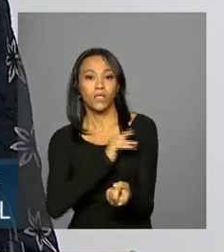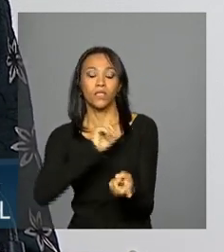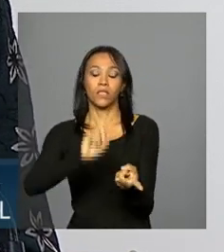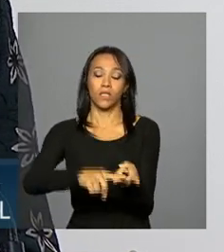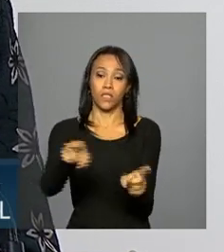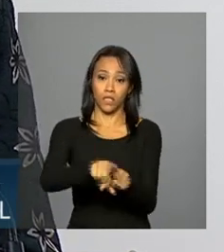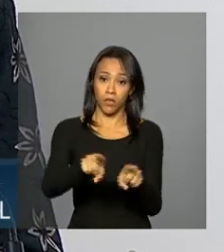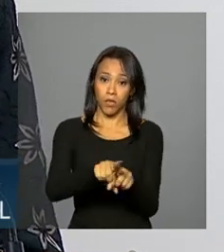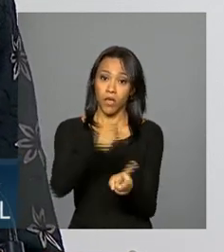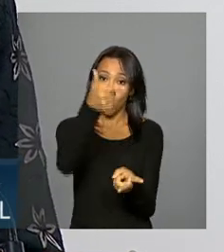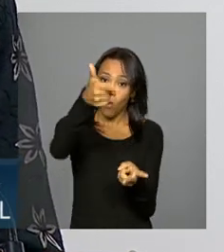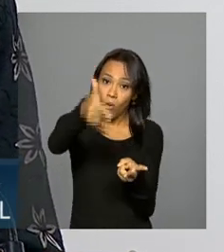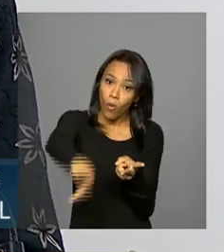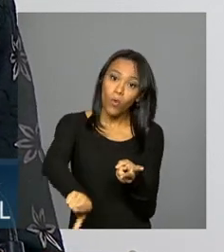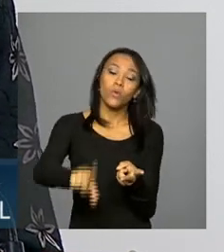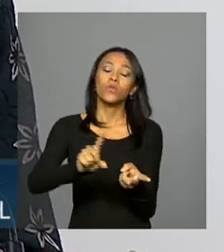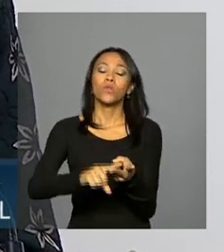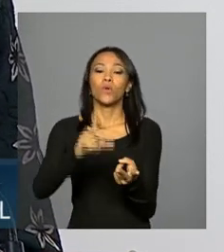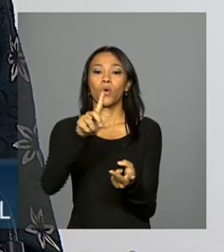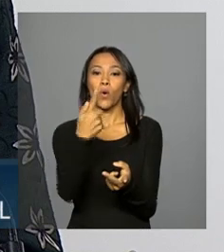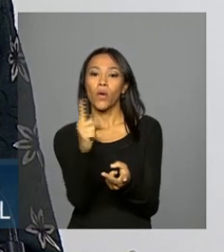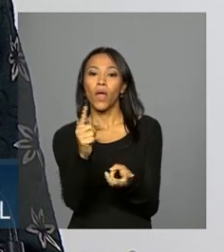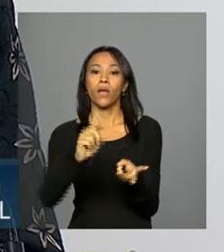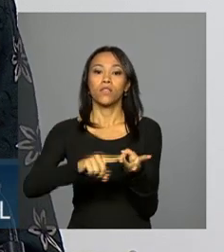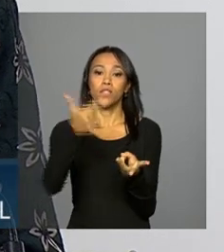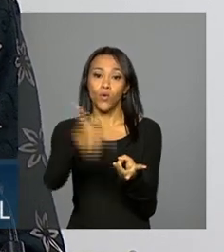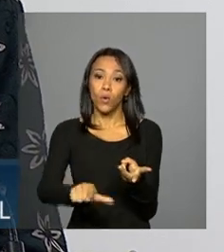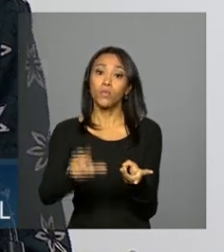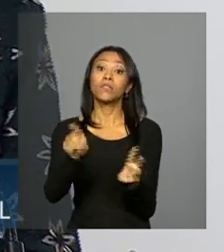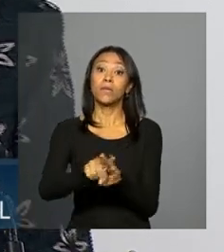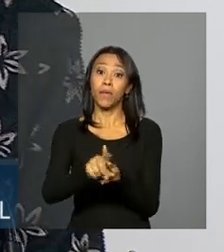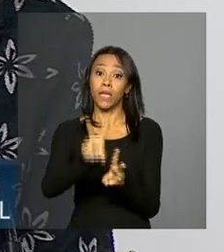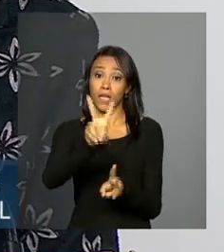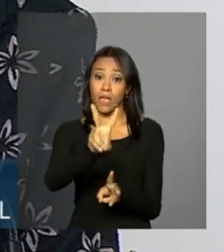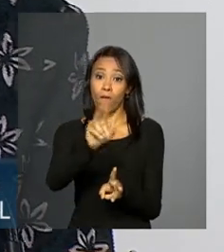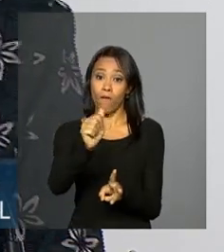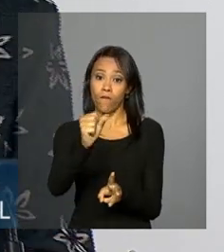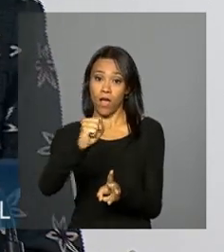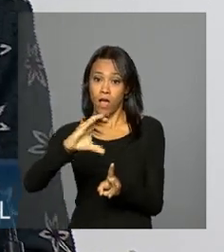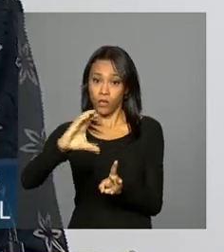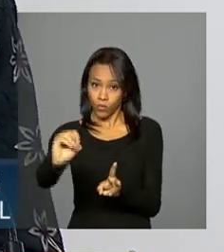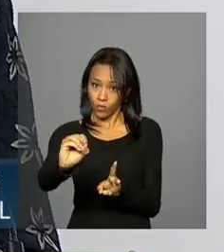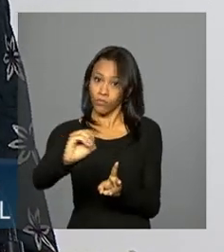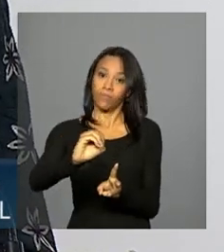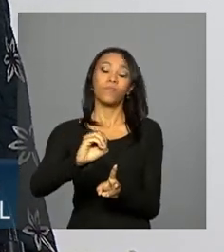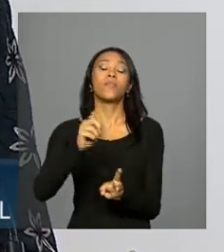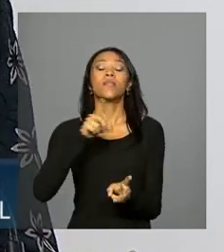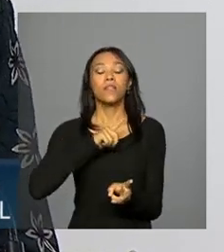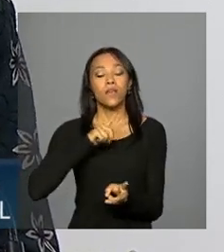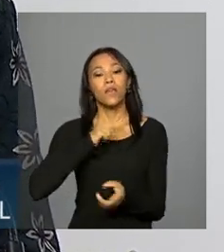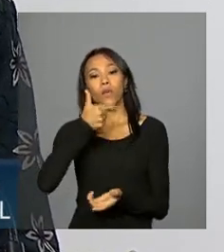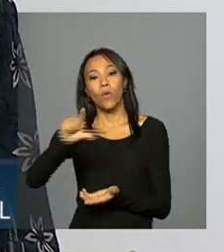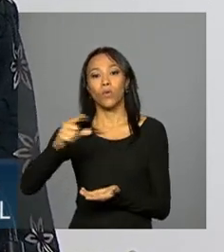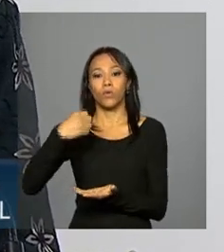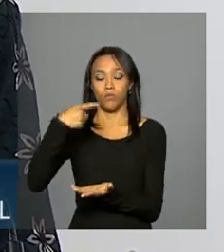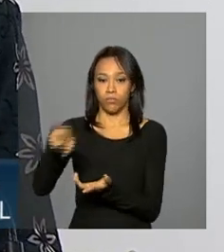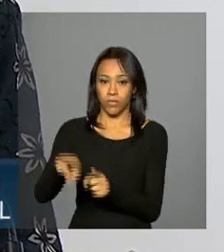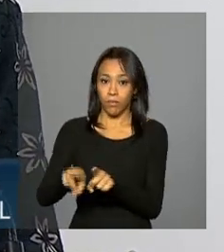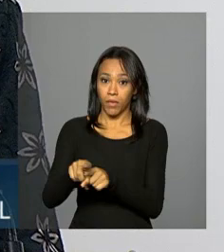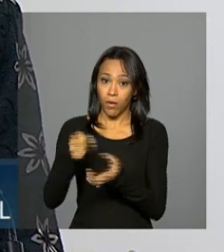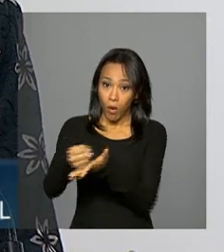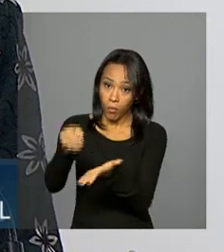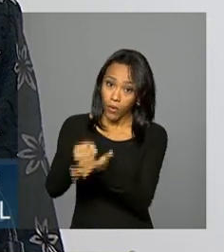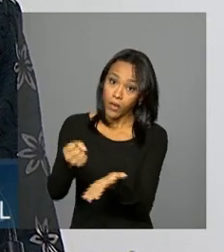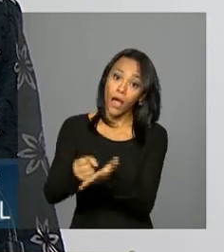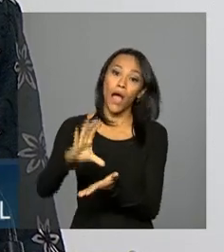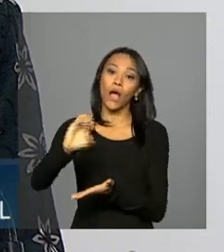negociações com o Atlético de Goiás e o Vasco. Estão previstos também o patrocínio, a Copa do